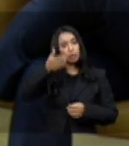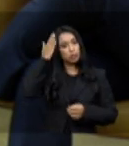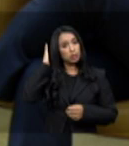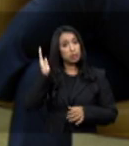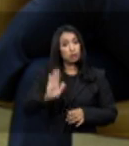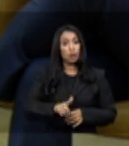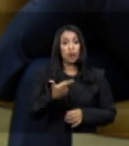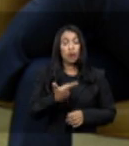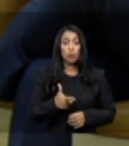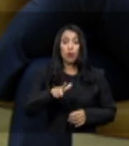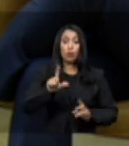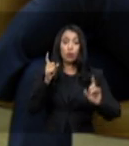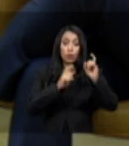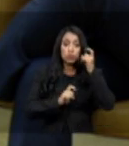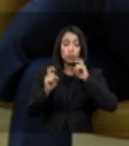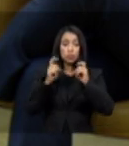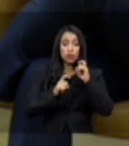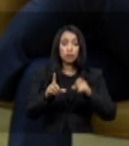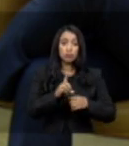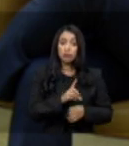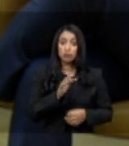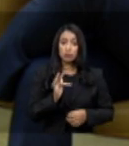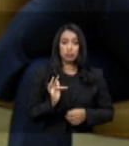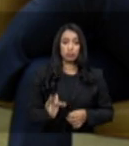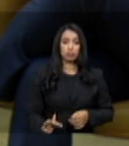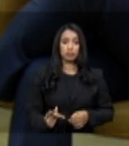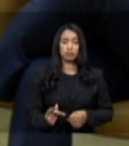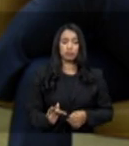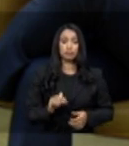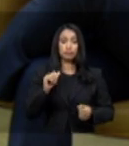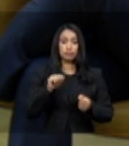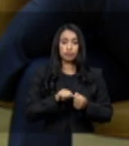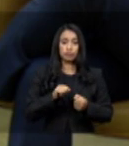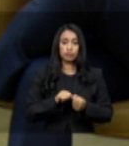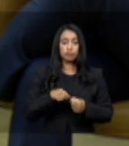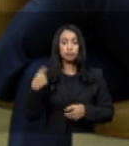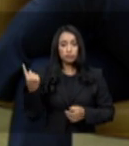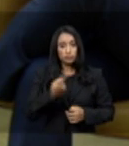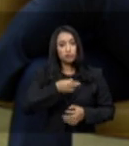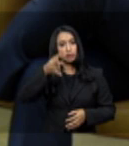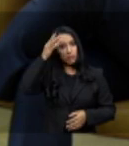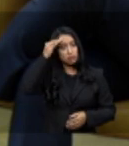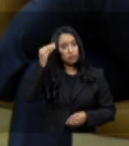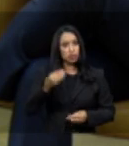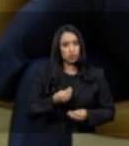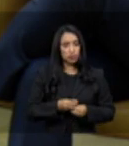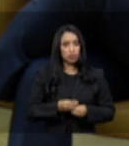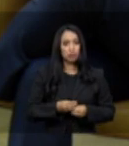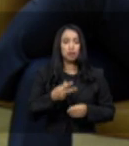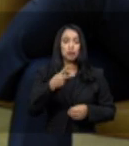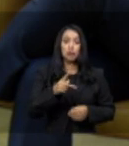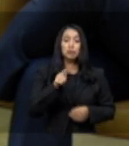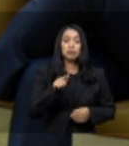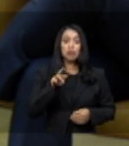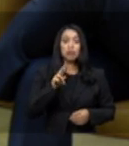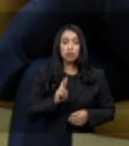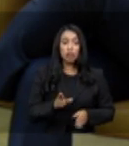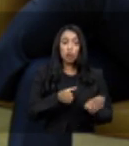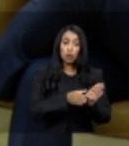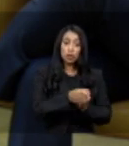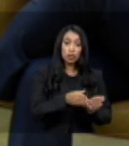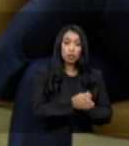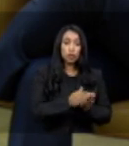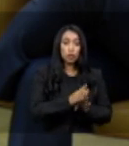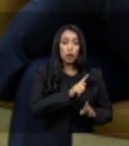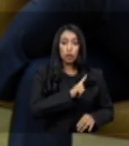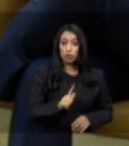então essa é uma outra preocupação que o distrito federal possui nesse momento nós compreendemos a procuradoria-geral do distrito federal orienta o adolescente